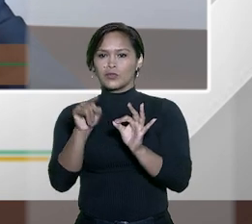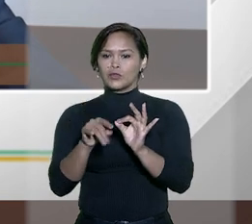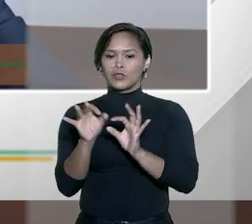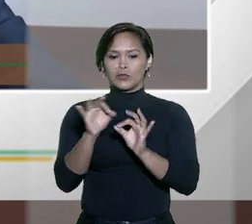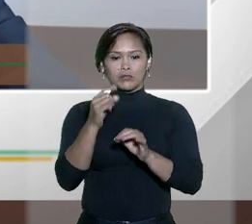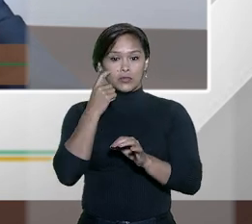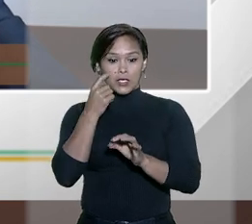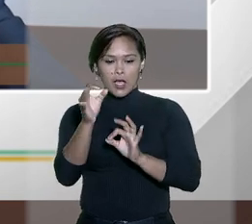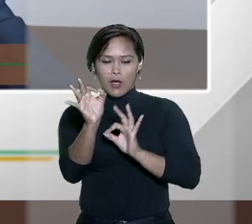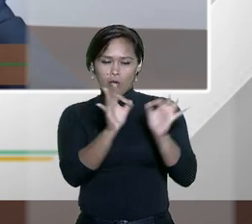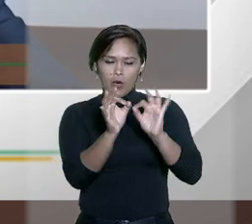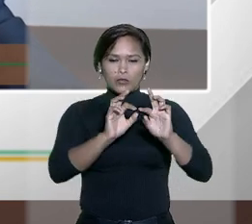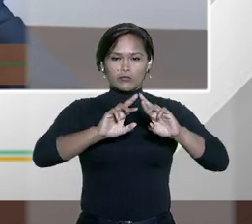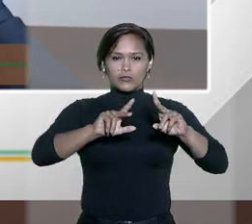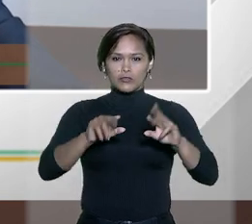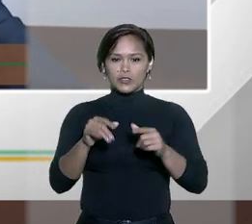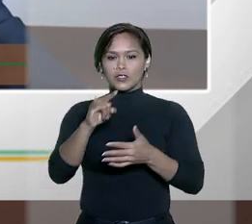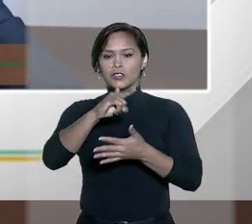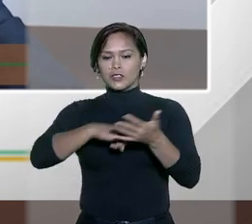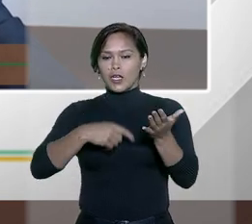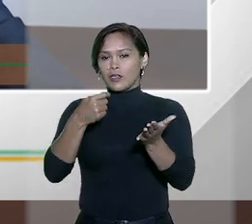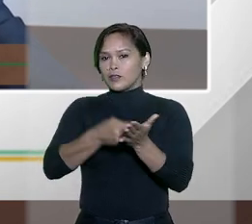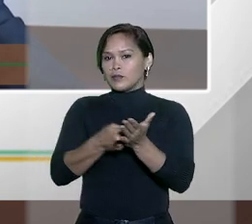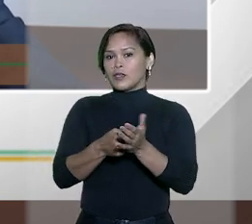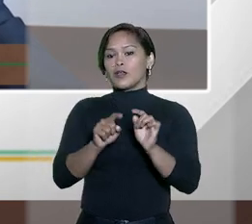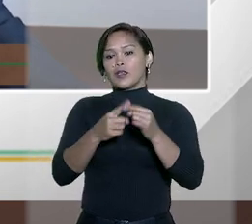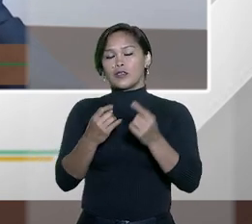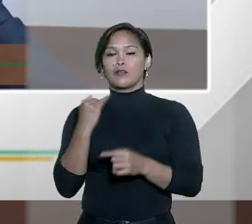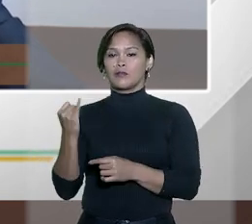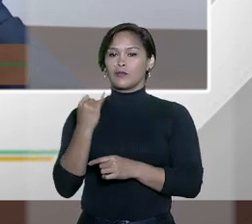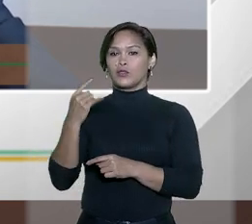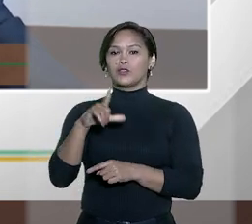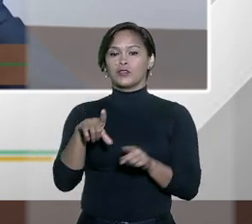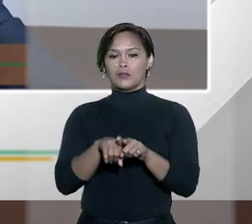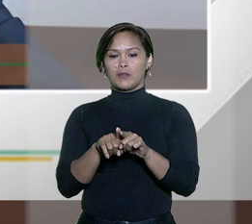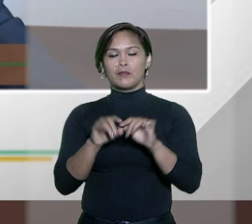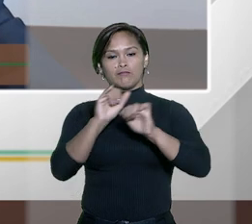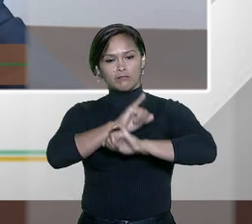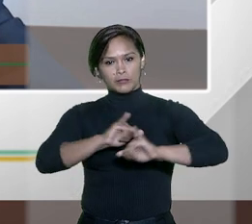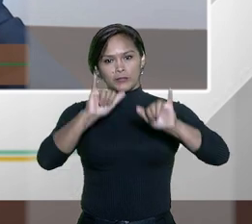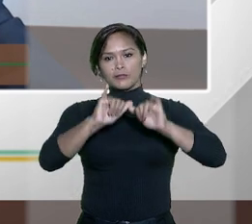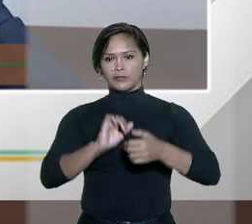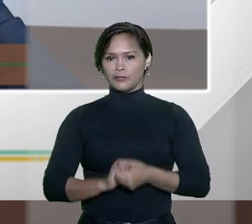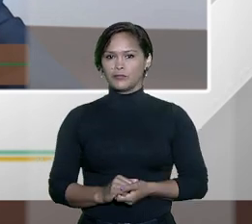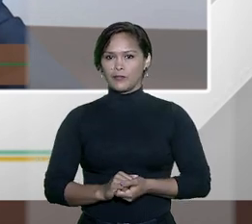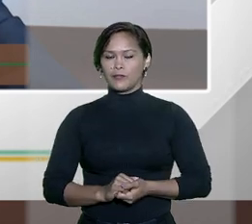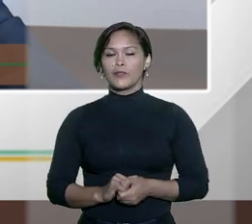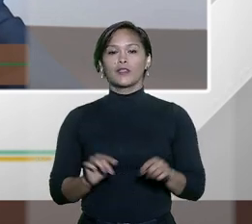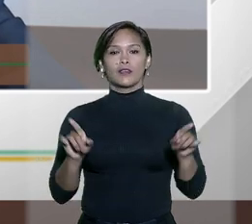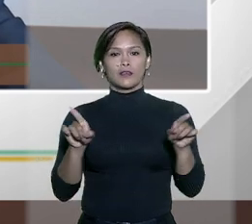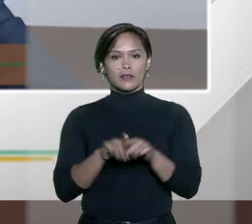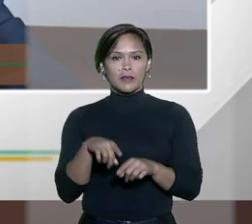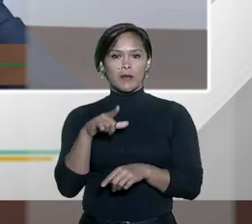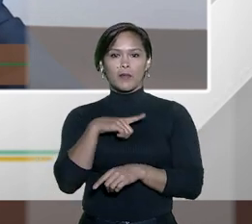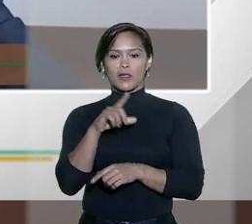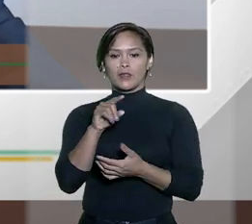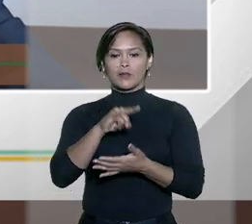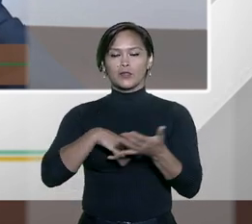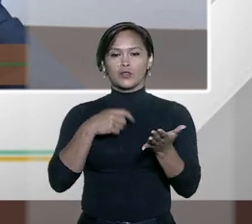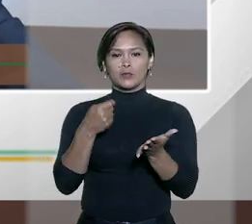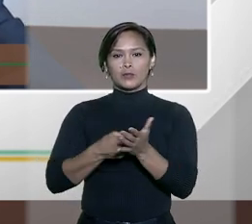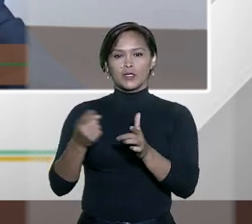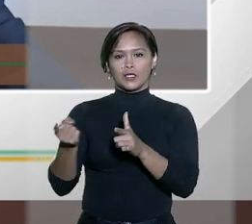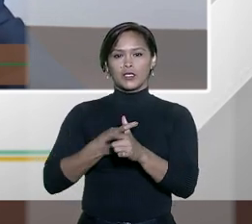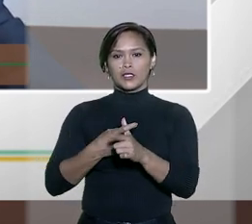bem interessante, diferenciada do precatório, então é importante também mencionar para o nosso público. Além disso, nós temos o